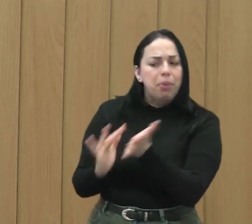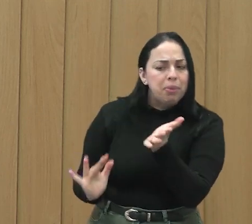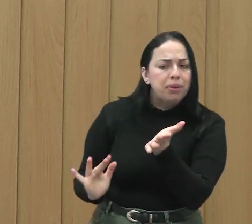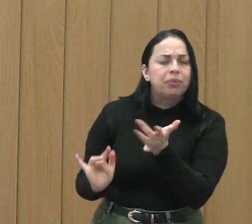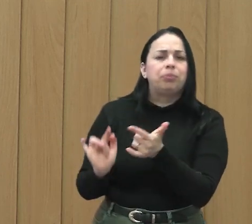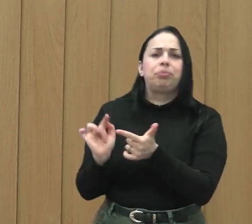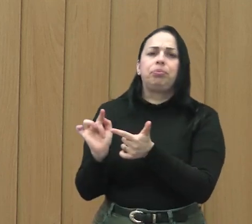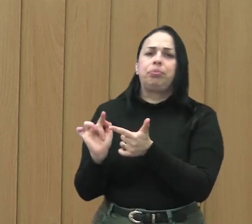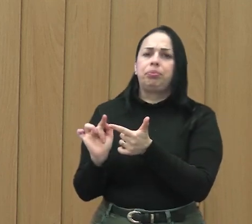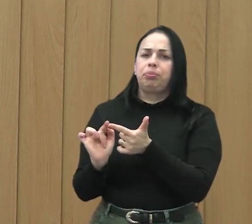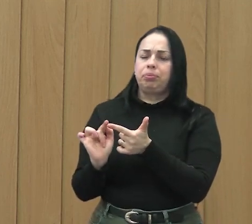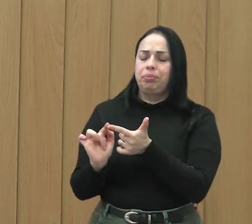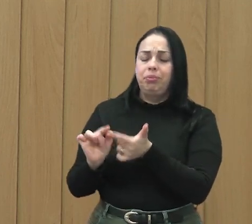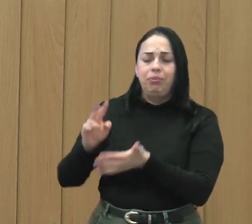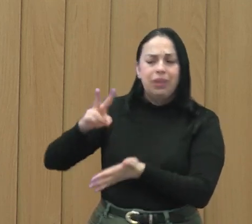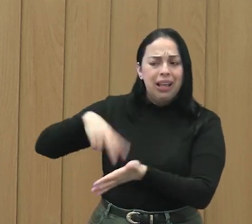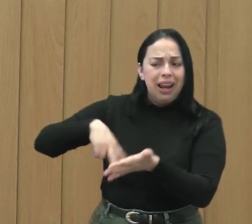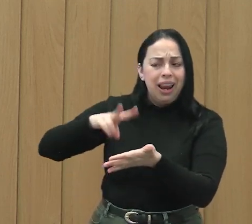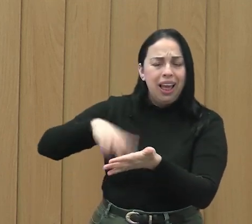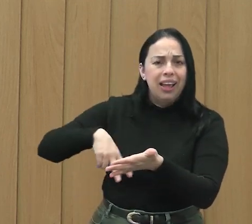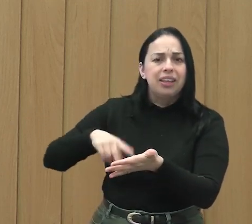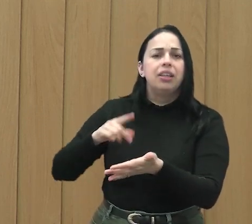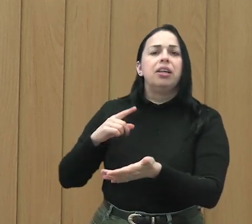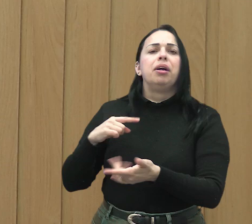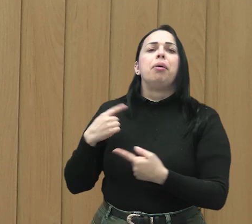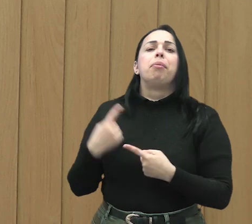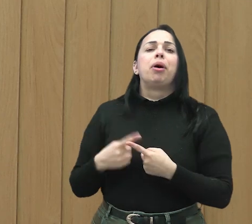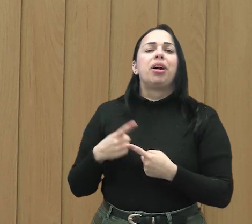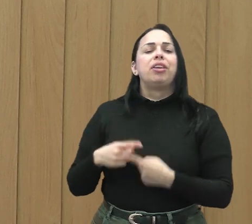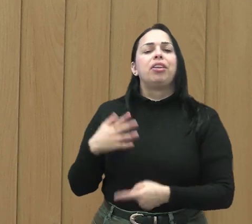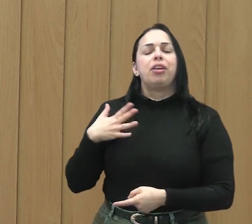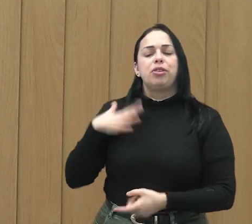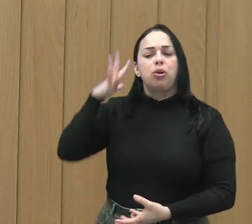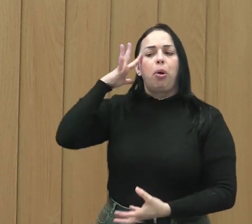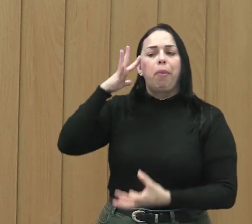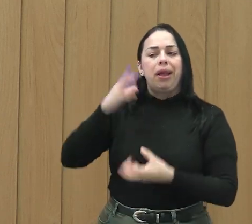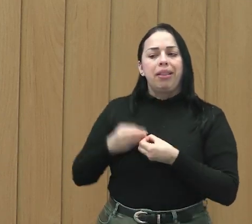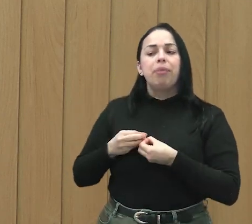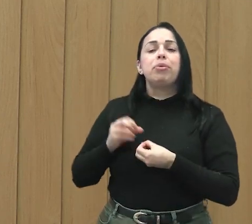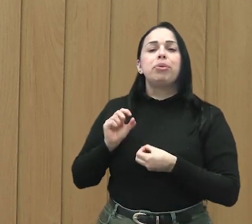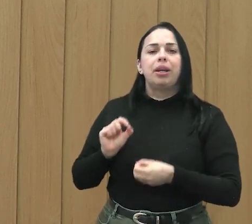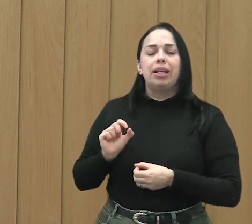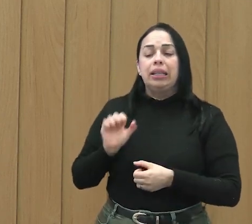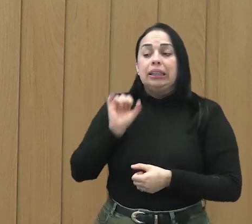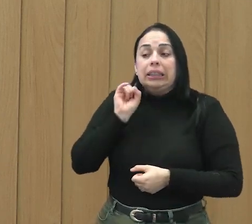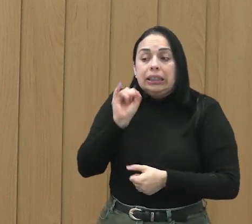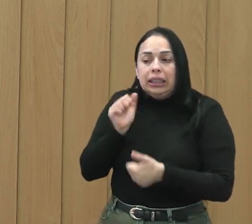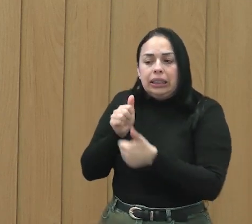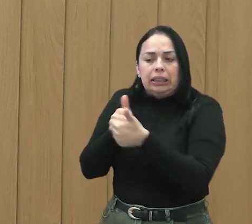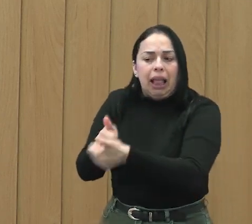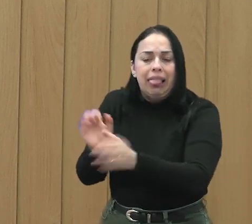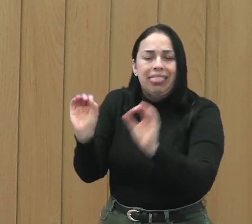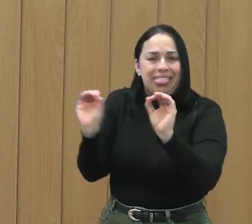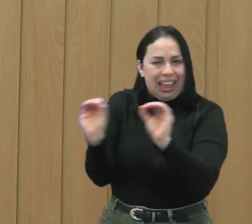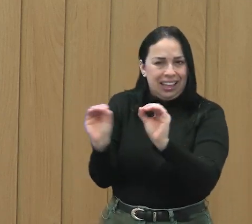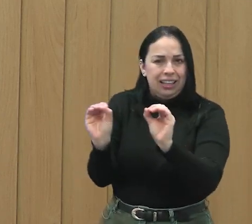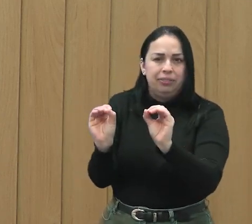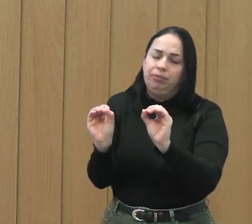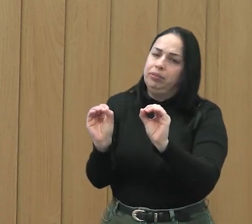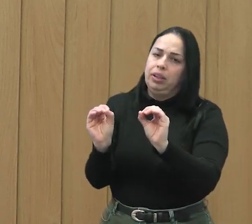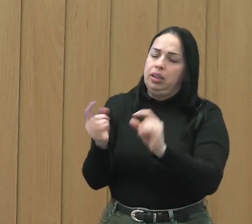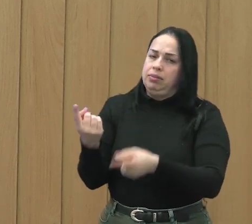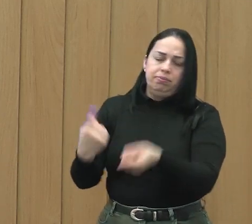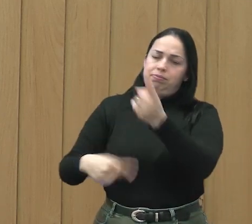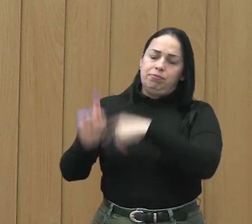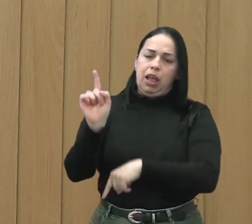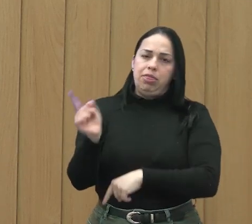tarefas, acompanhadas questão de leitura, porque a gente entende que se a gente não acompanhar de perto, não fizer esse investimento, a gente